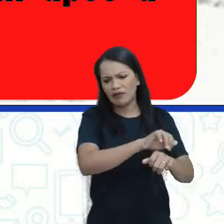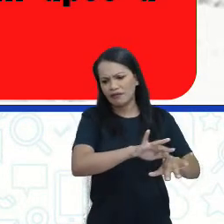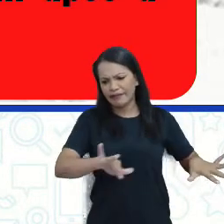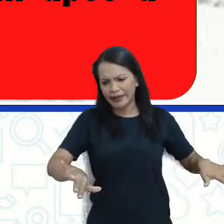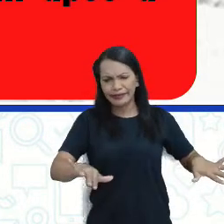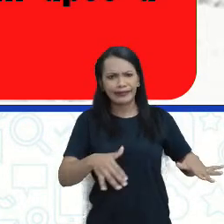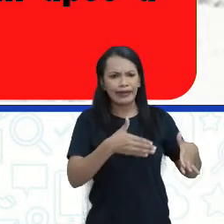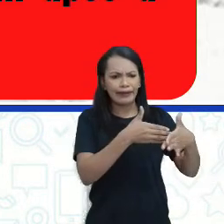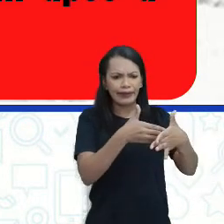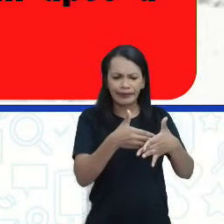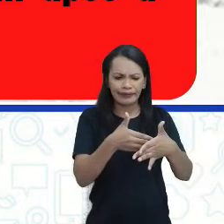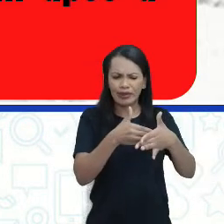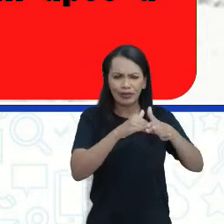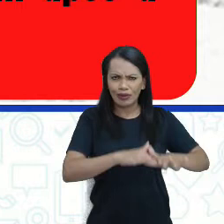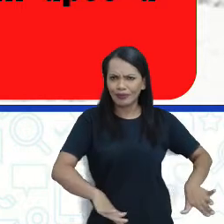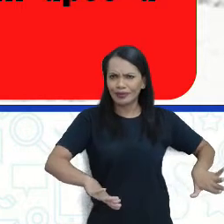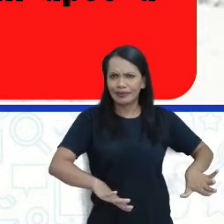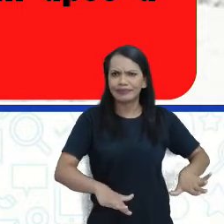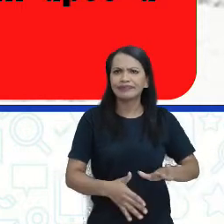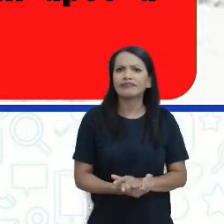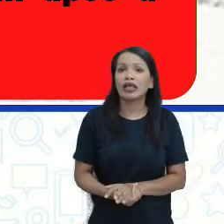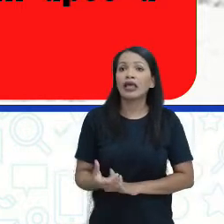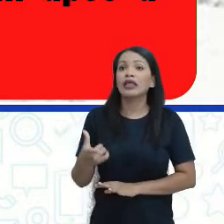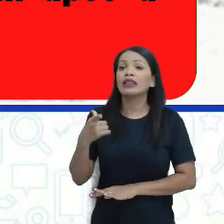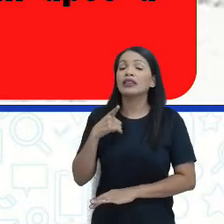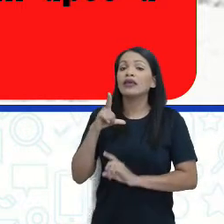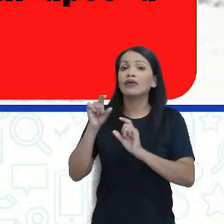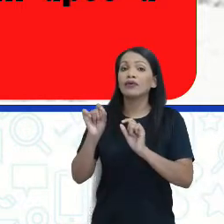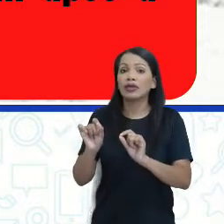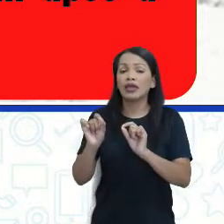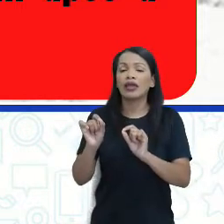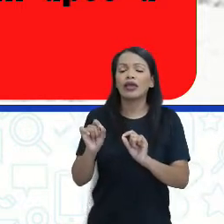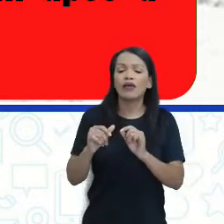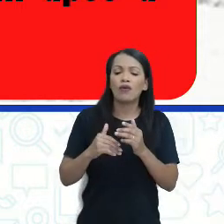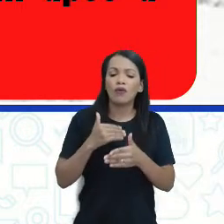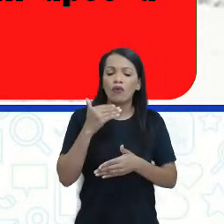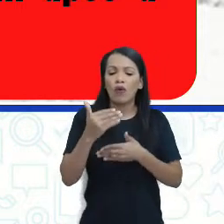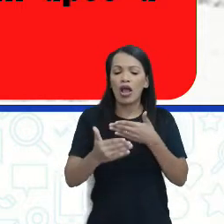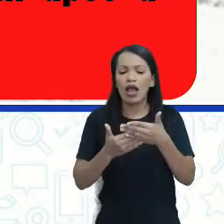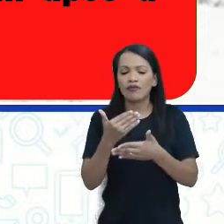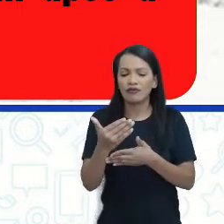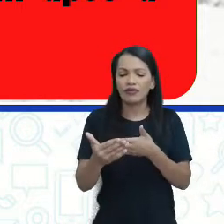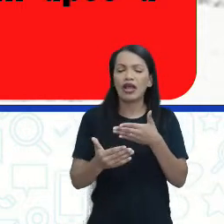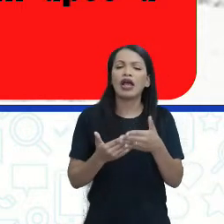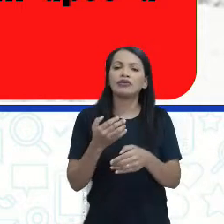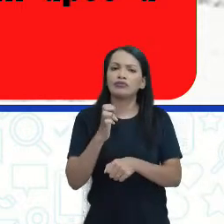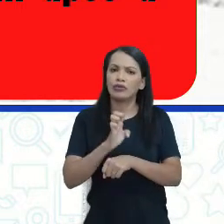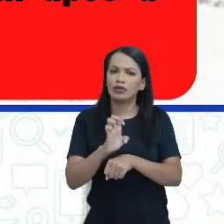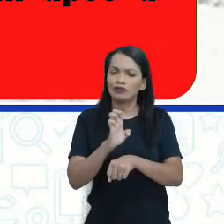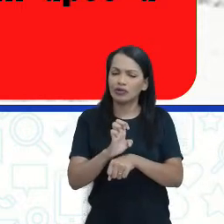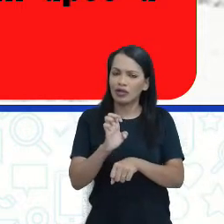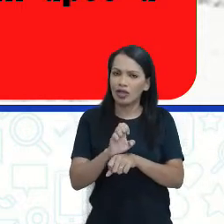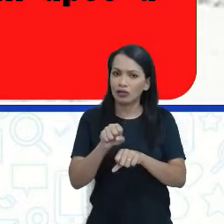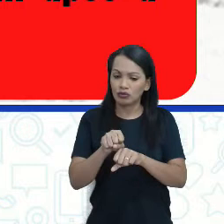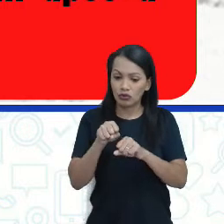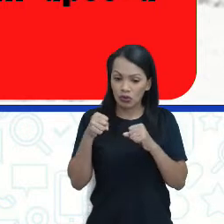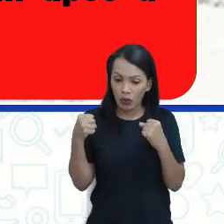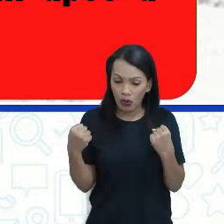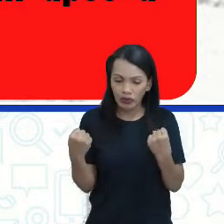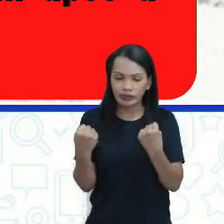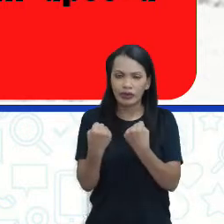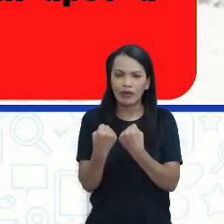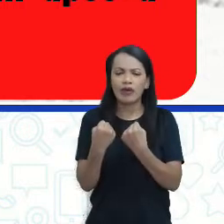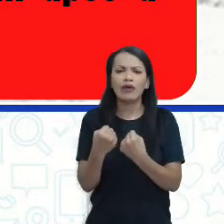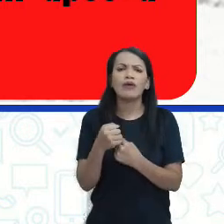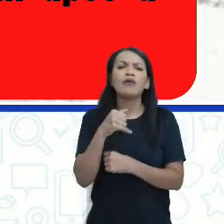teria uma cooperação econômica global, né? E um avanço do chamado Estado de Bem-Estar Social, né? Que é,